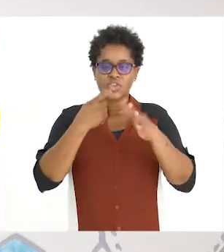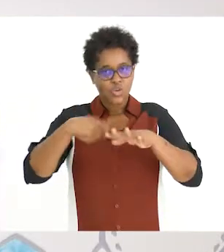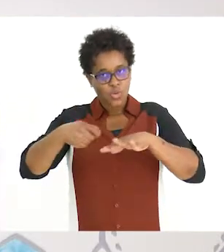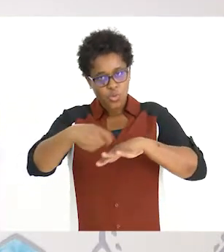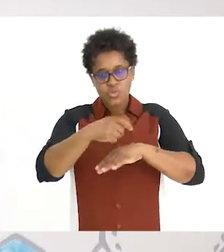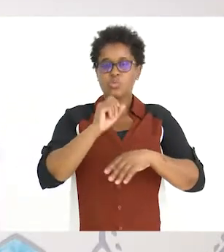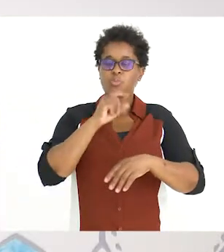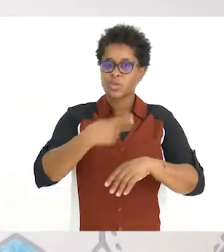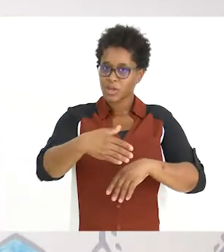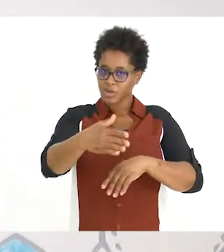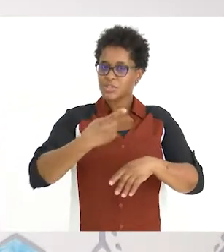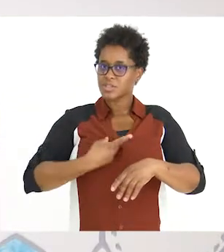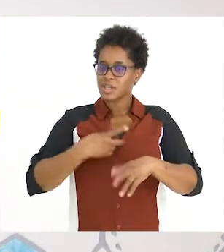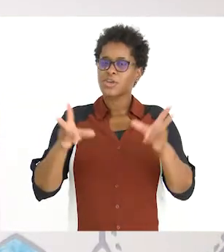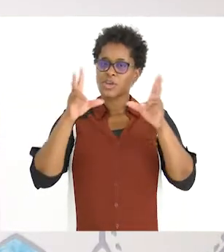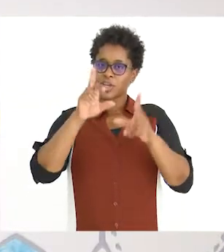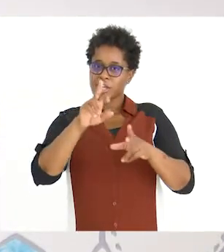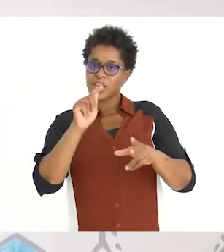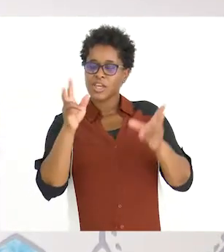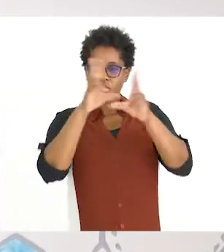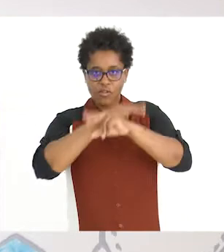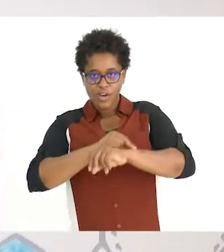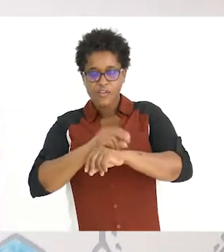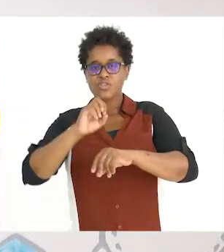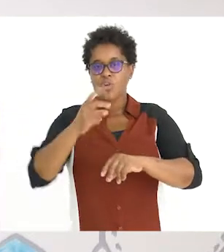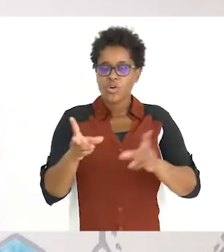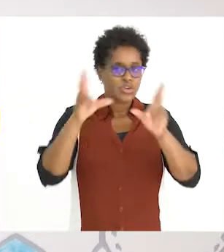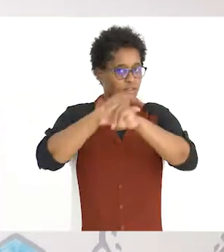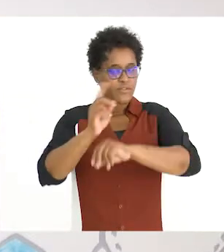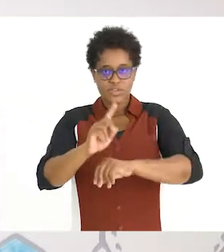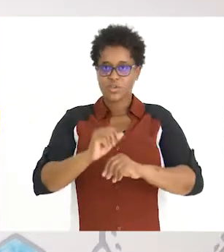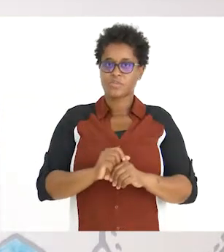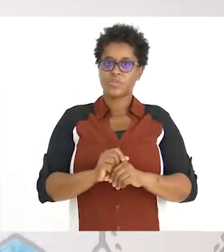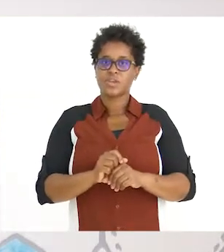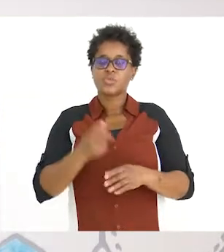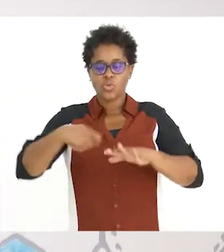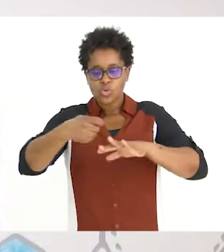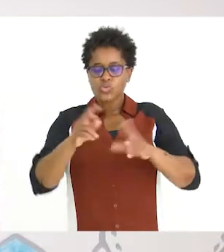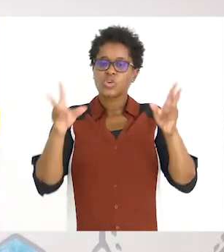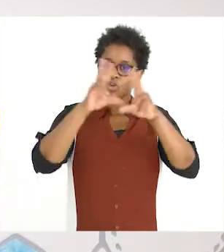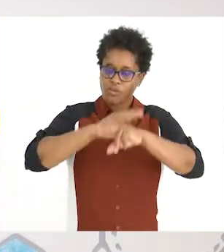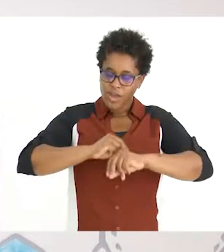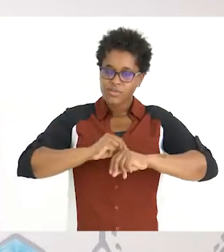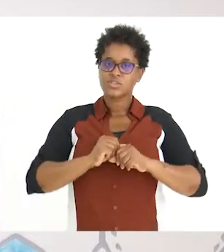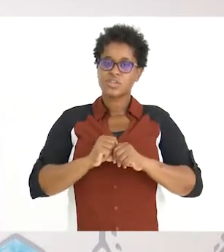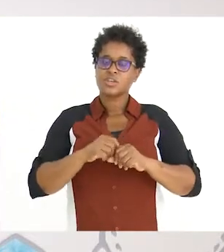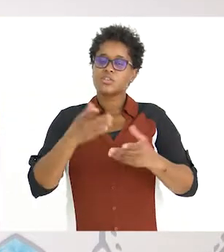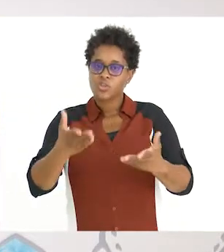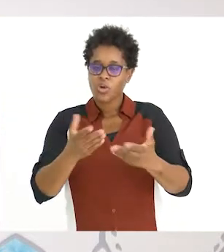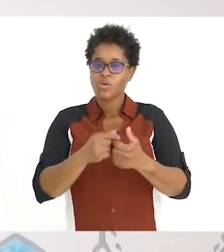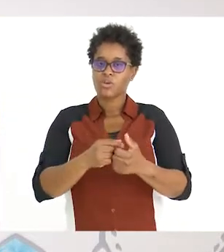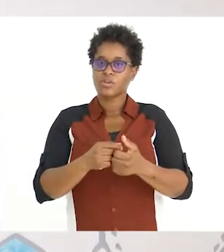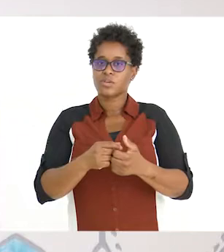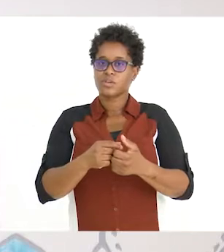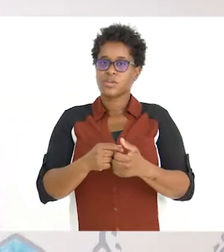poderão ser renováveis ou não renováveis. Os renováveis é aqueles que vão